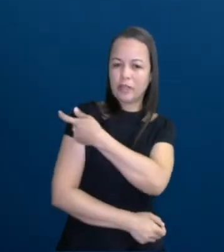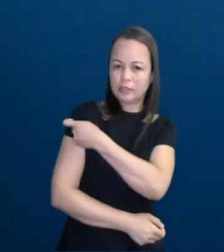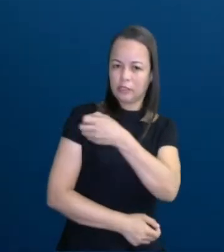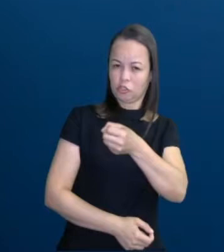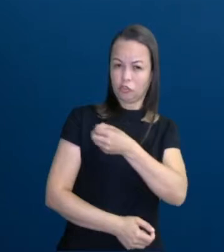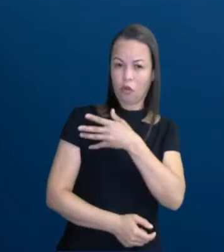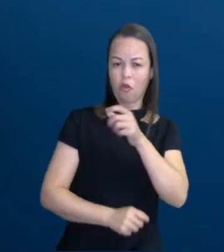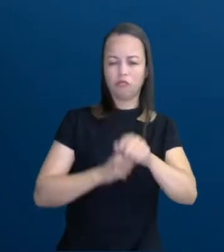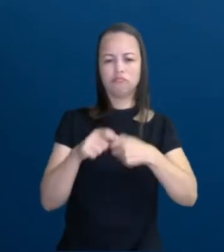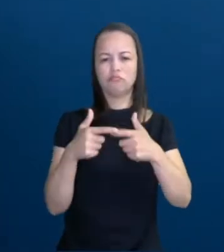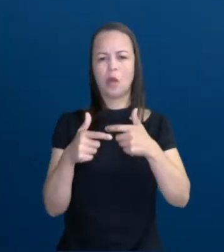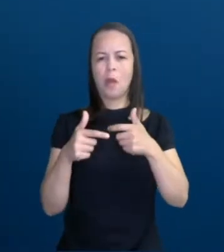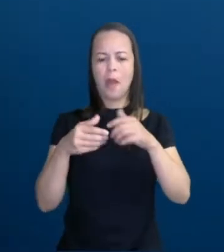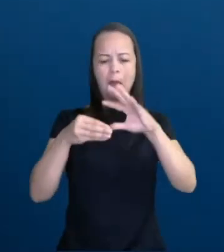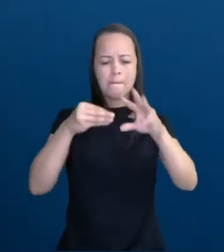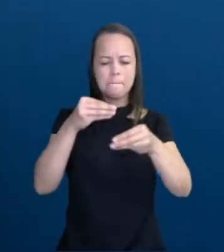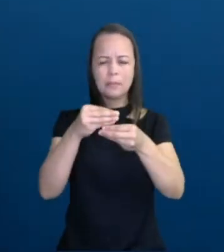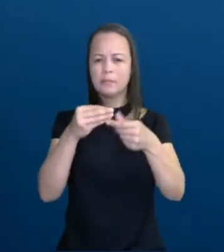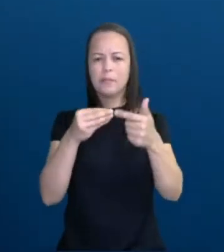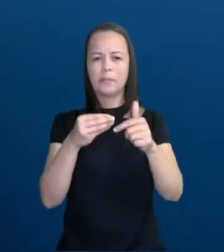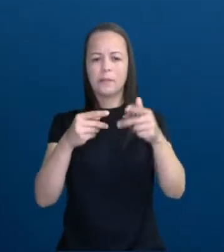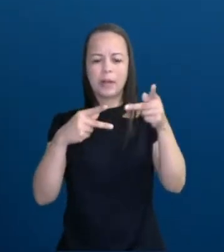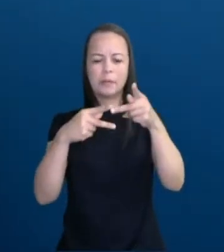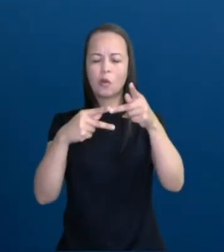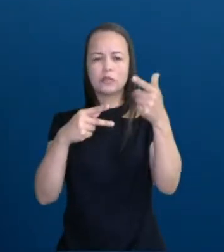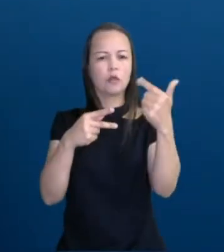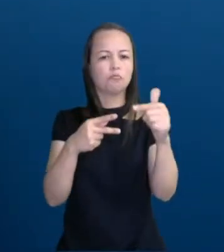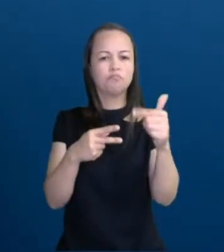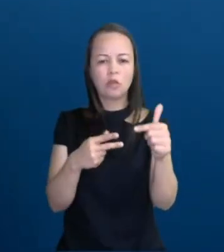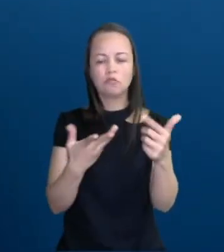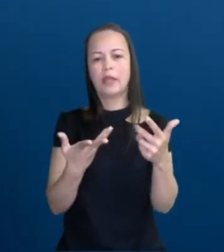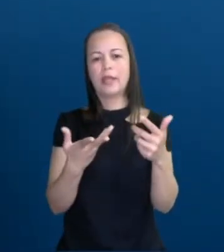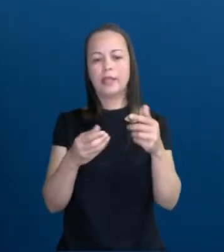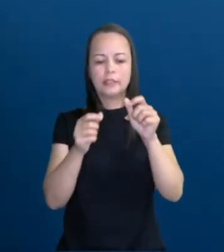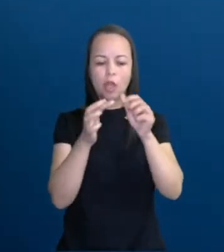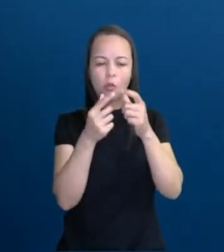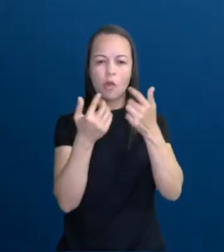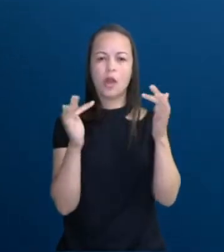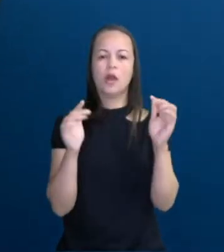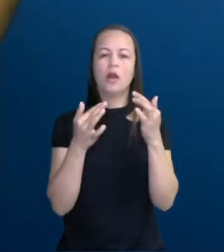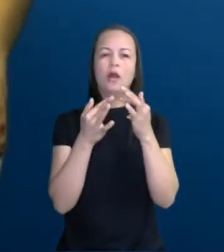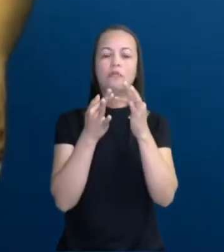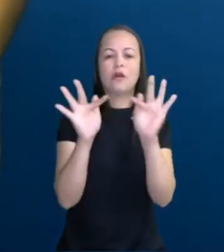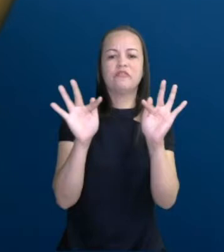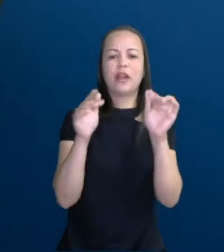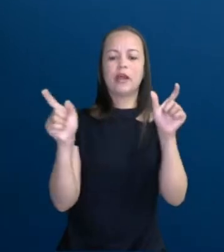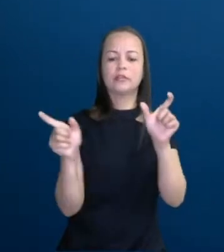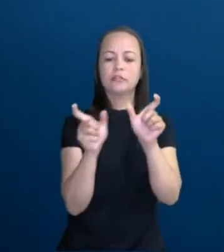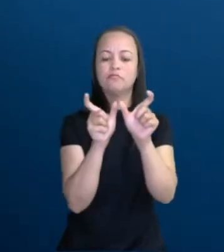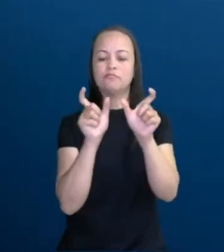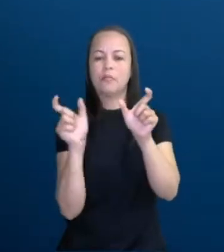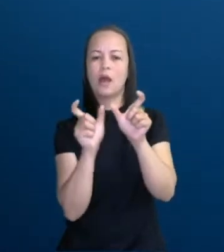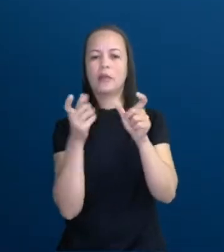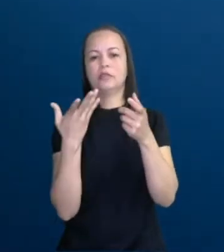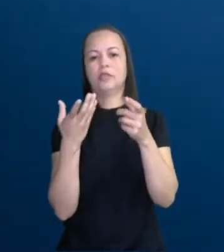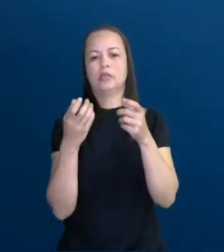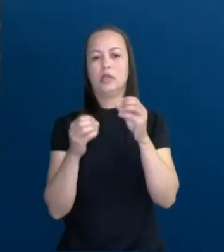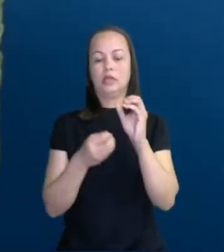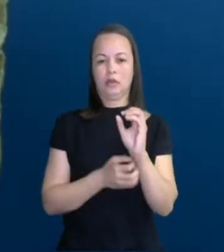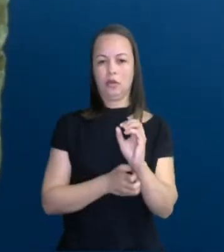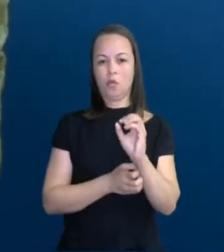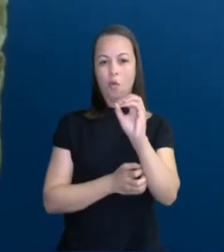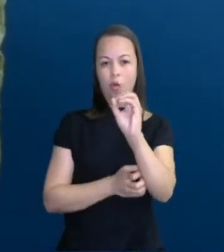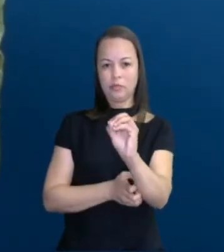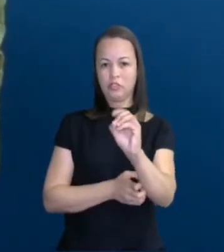Não há nenhuma preposição. Então, é uma relação direta. Aparece o verbo e logo em seguida aparece o